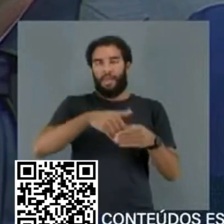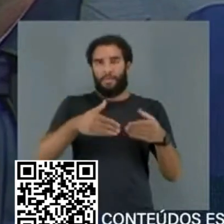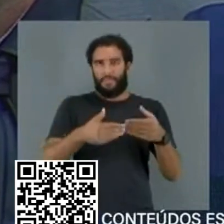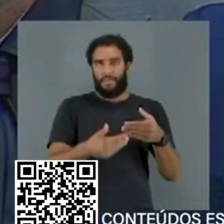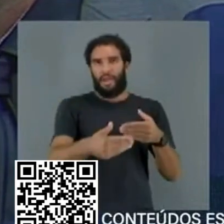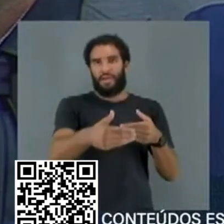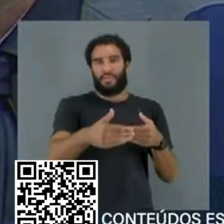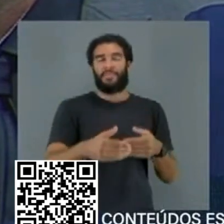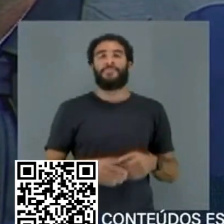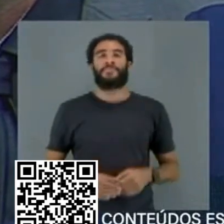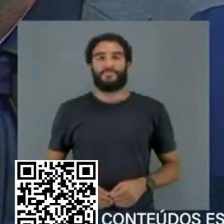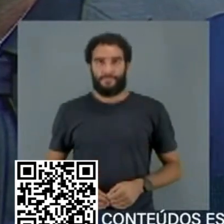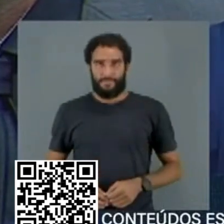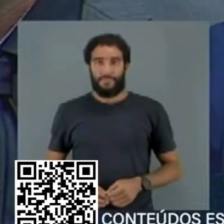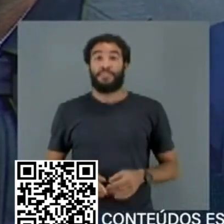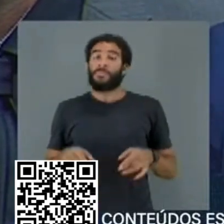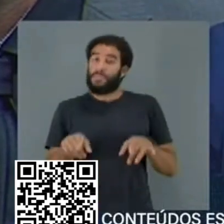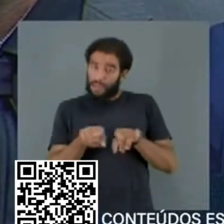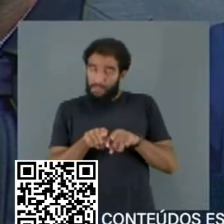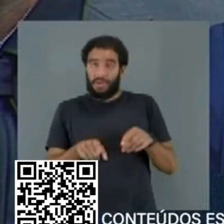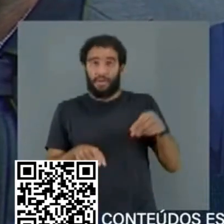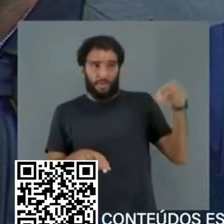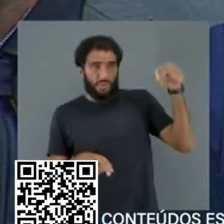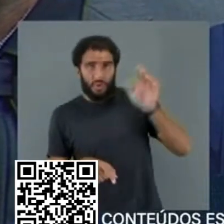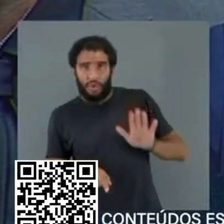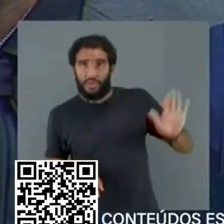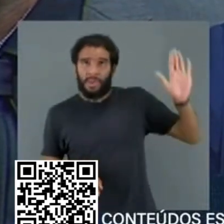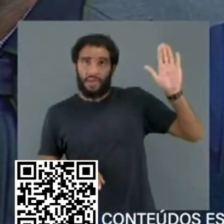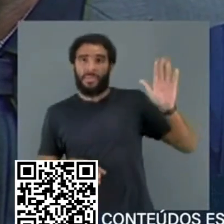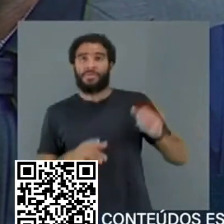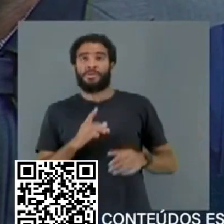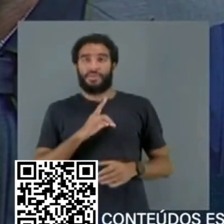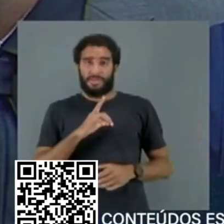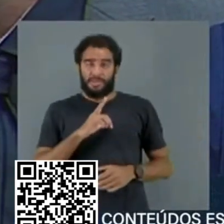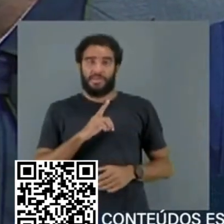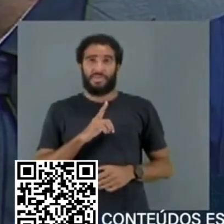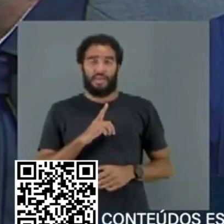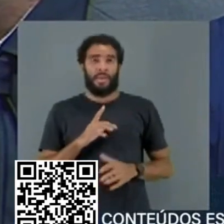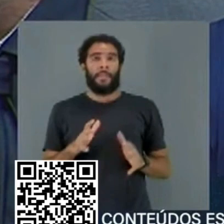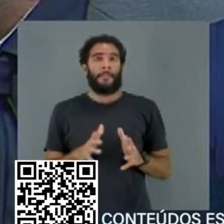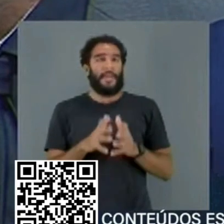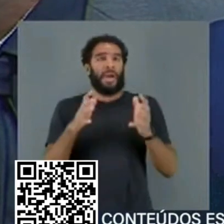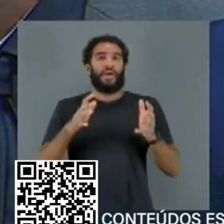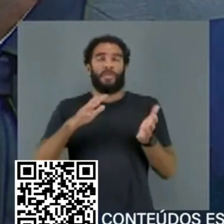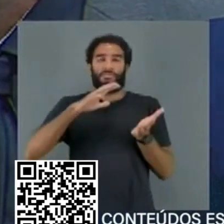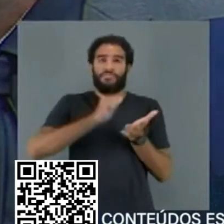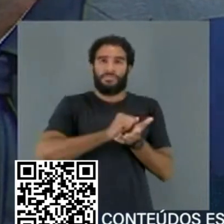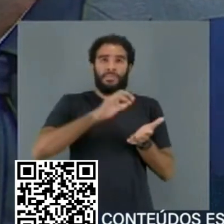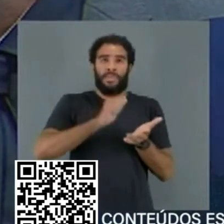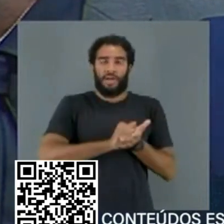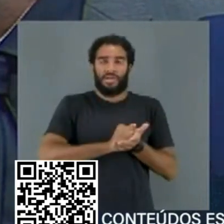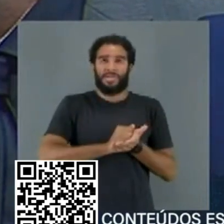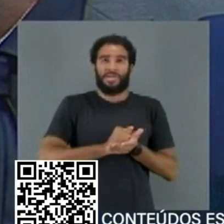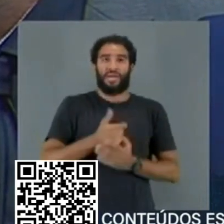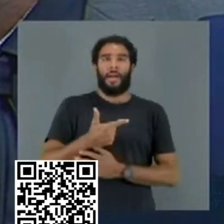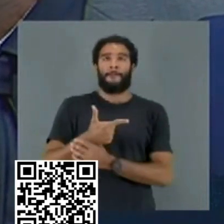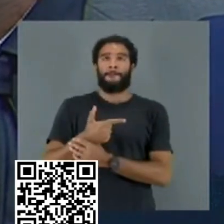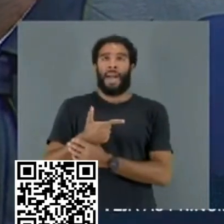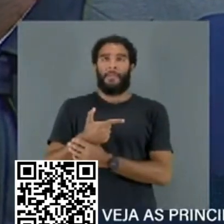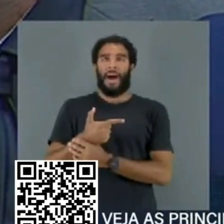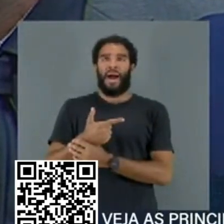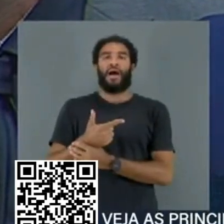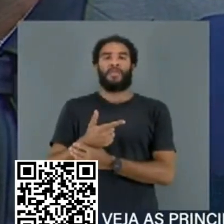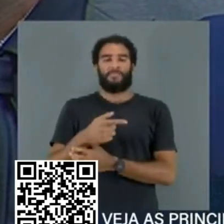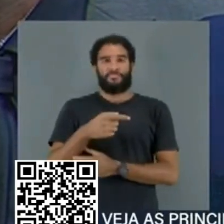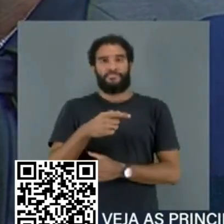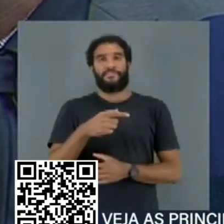eleições. É no Nordeste também que a gente tem o maior registro de apreensão de arma de fogo, e devemos